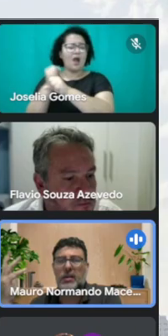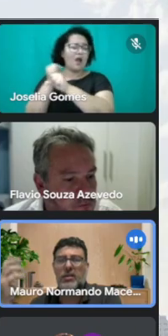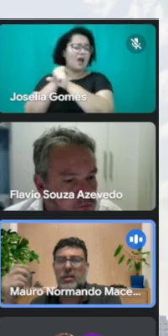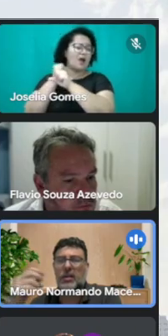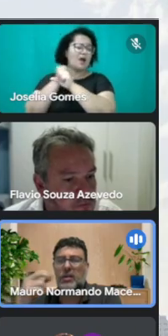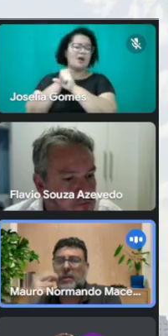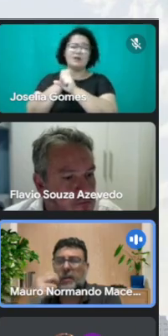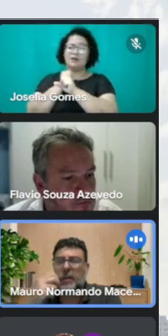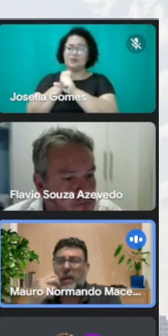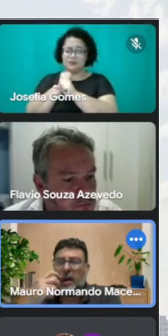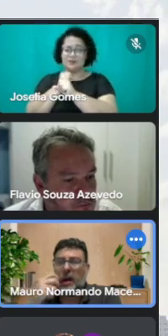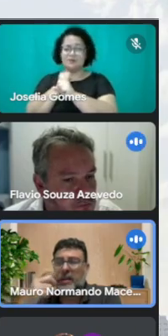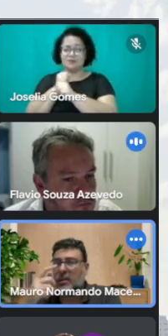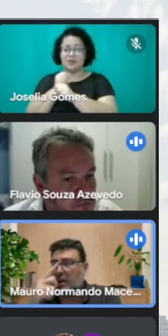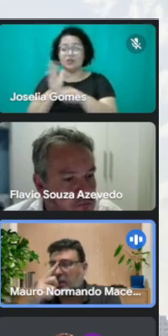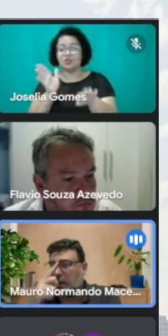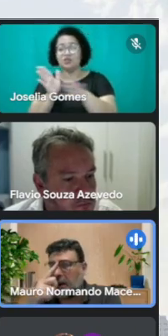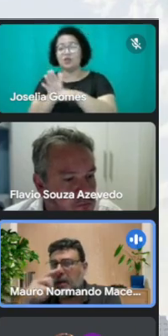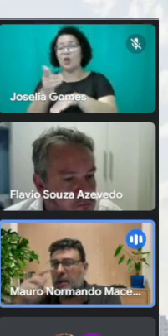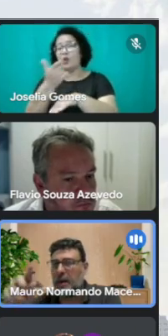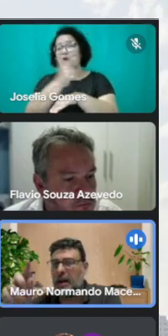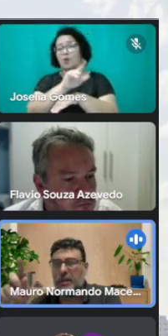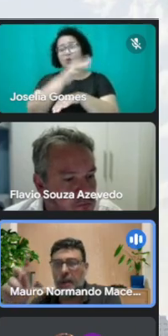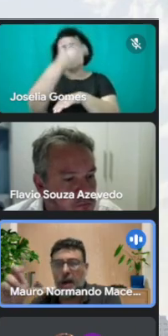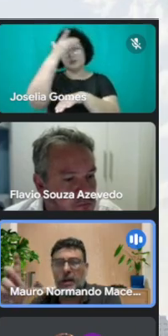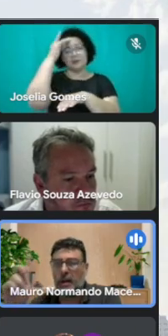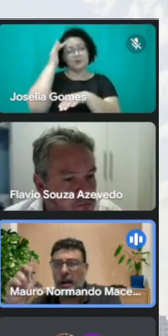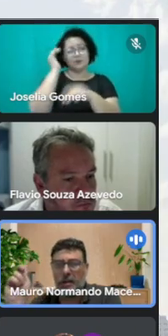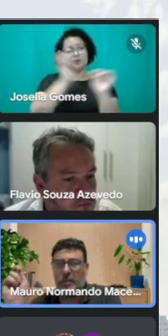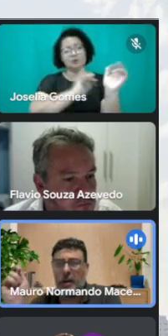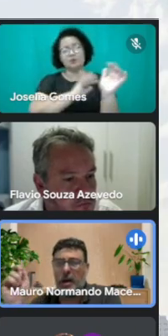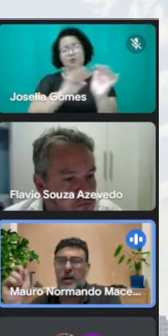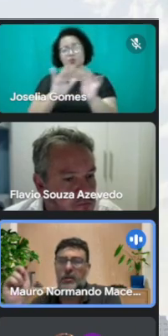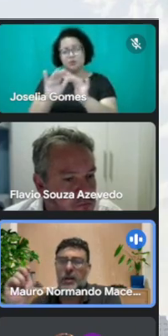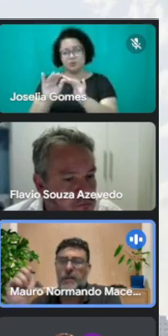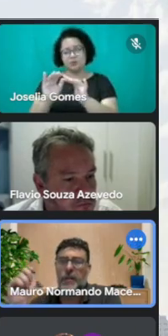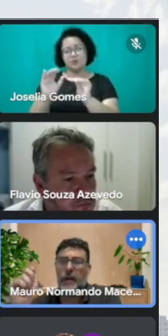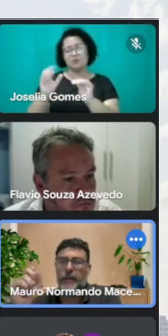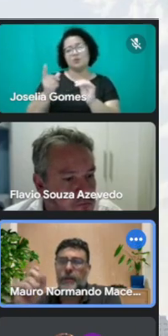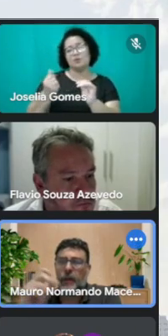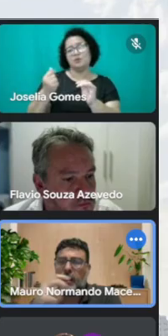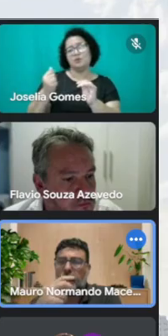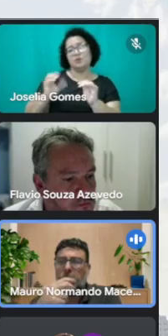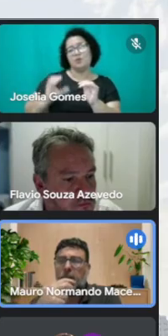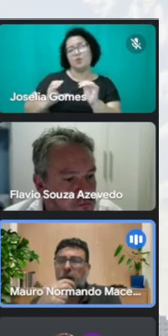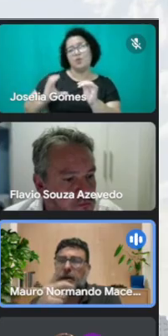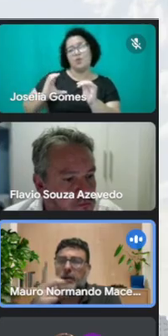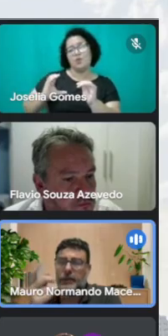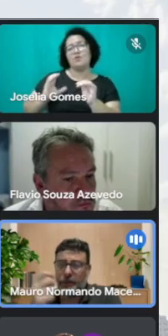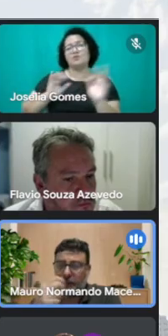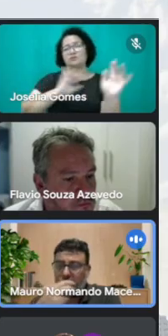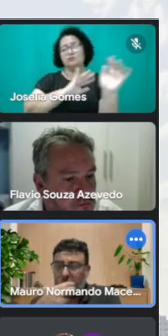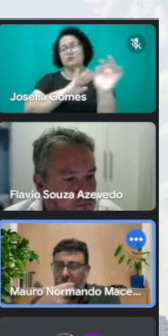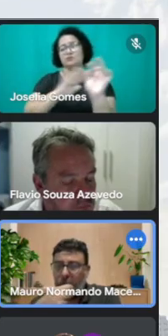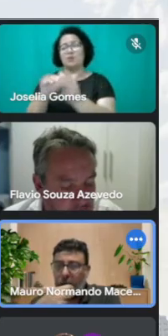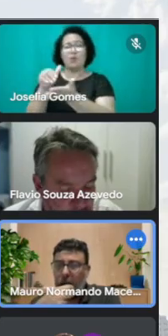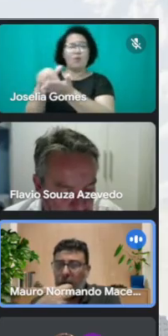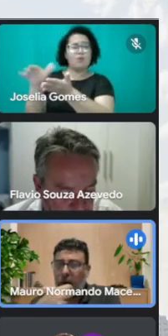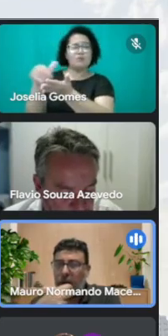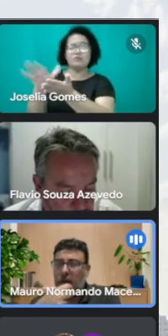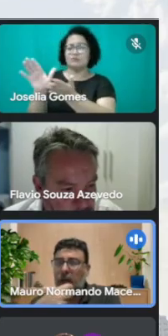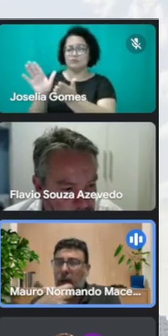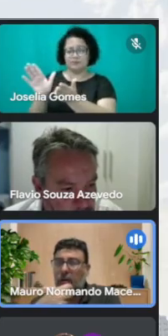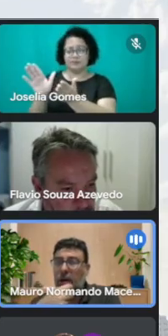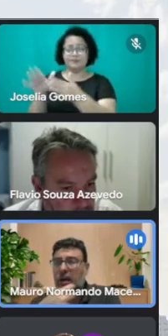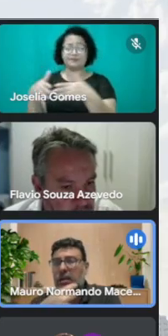do que essas outras famílias de classe média alta, né? Então,